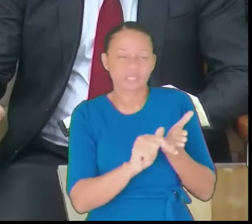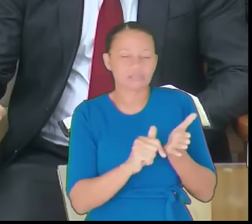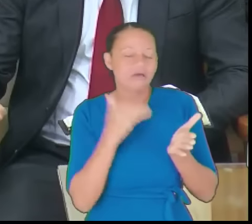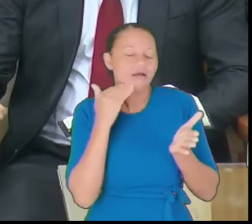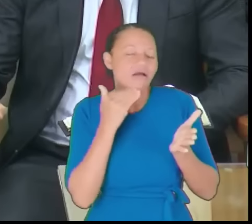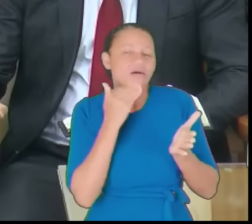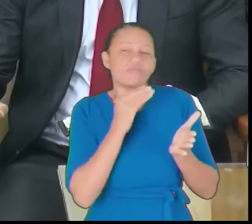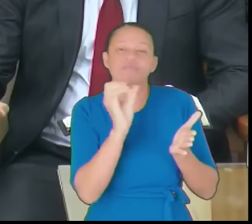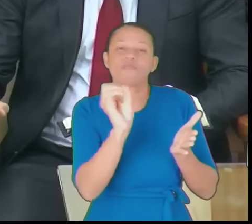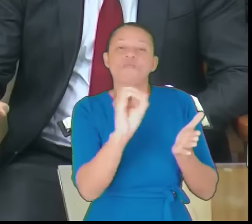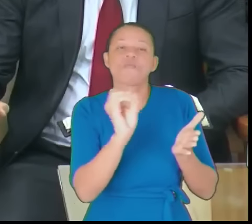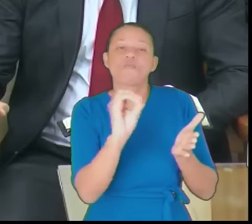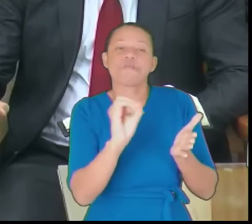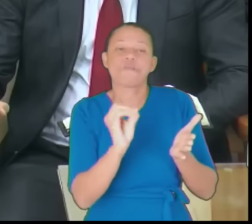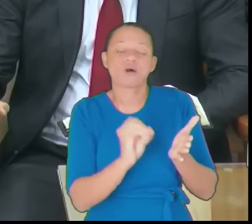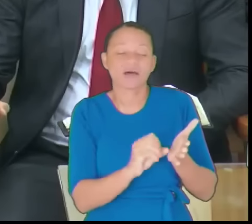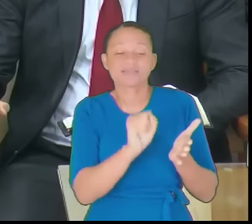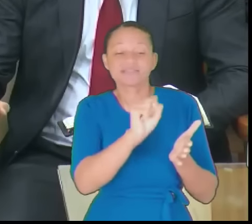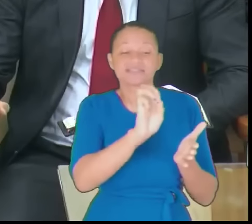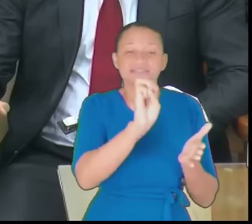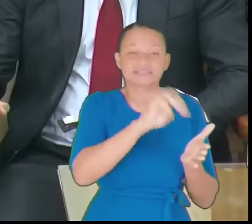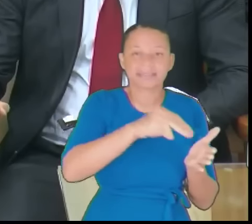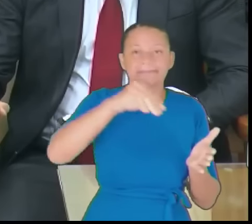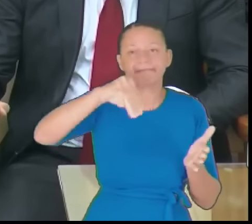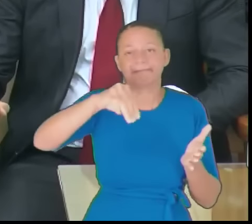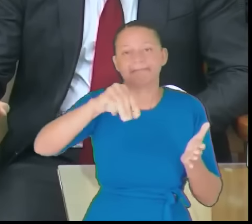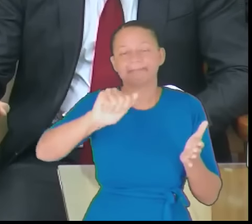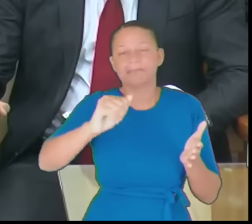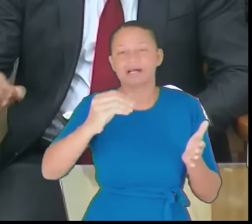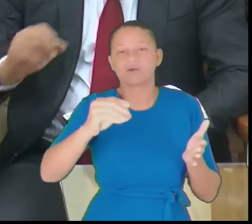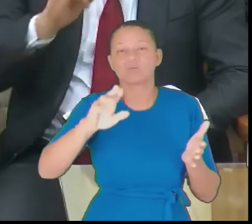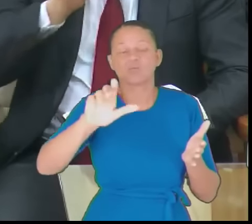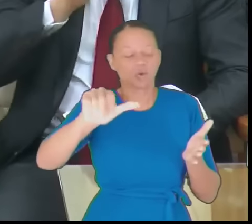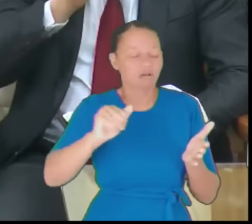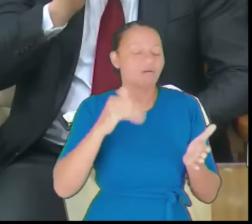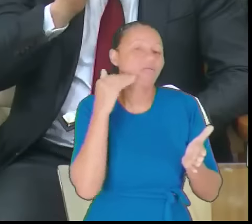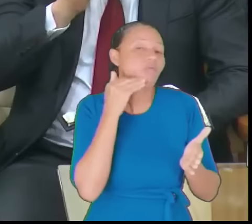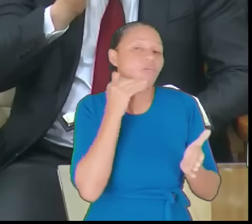deformidade. Sem mácula quer dizer sem deformidade.